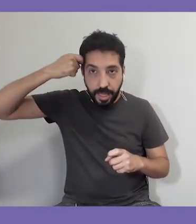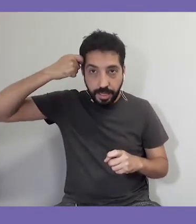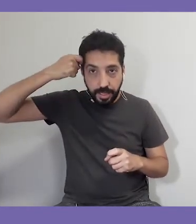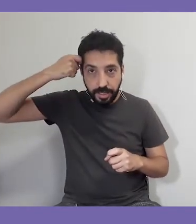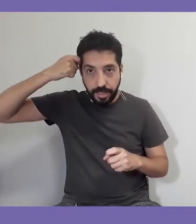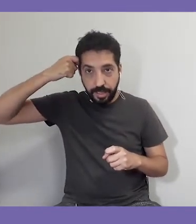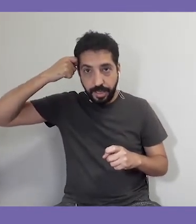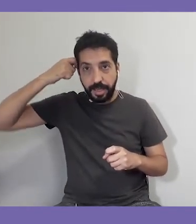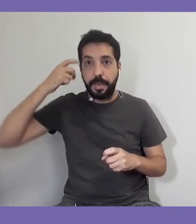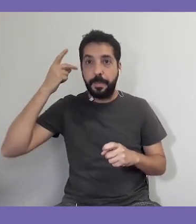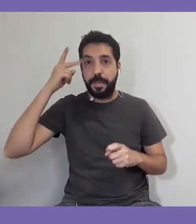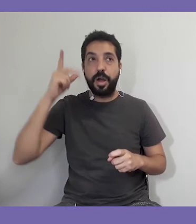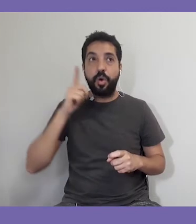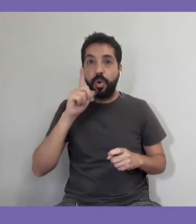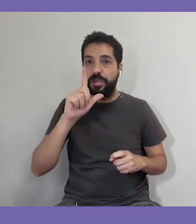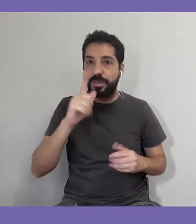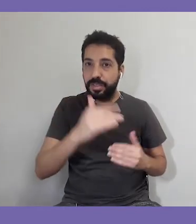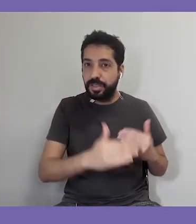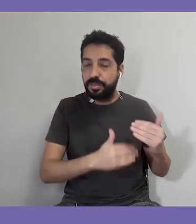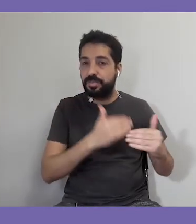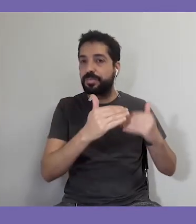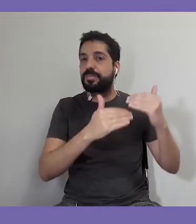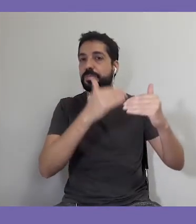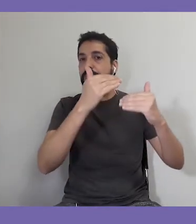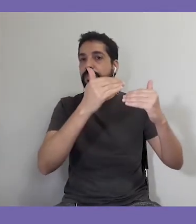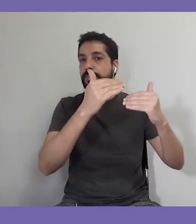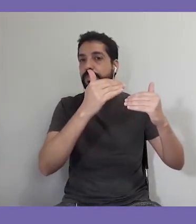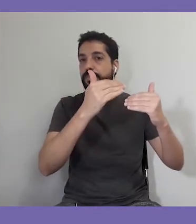negra, para sobreviver,